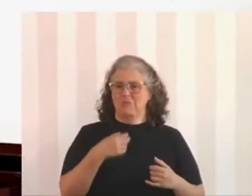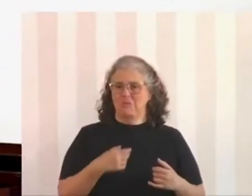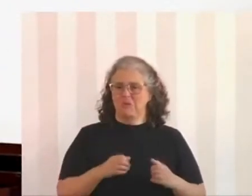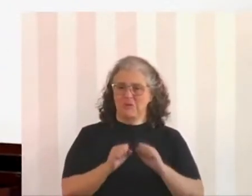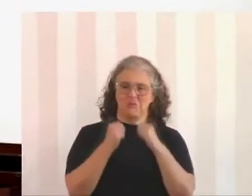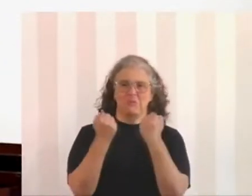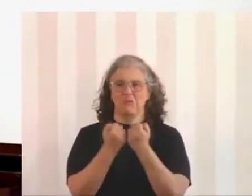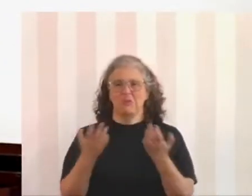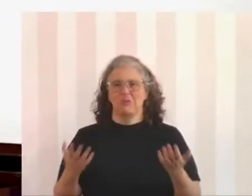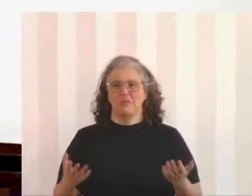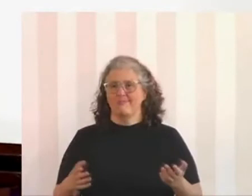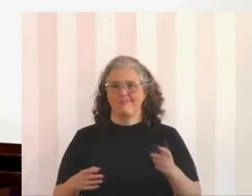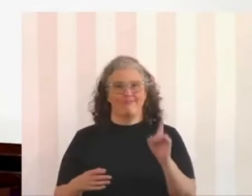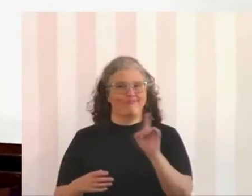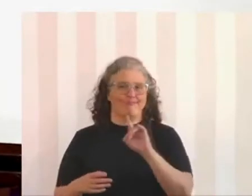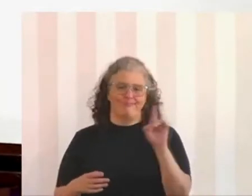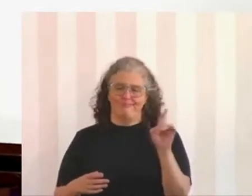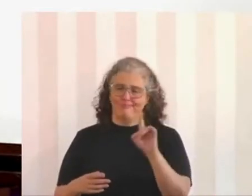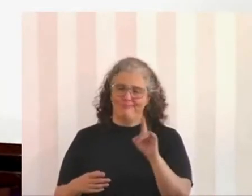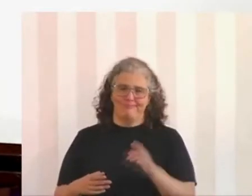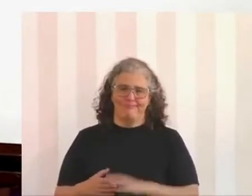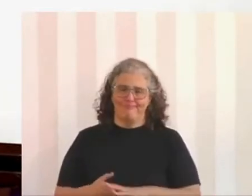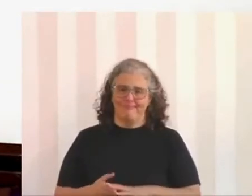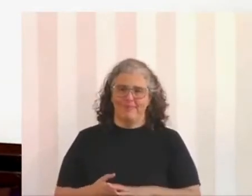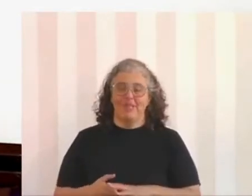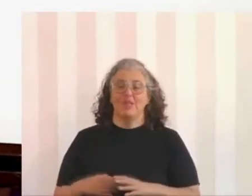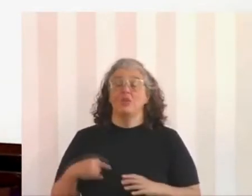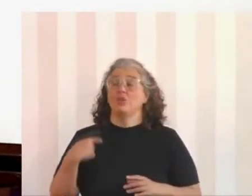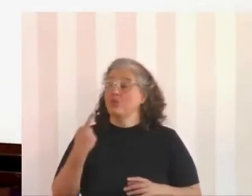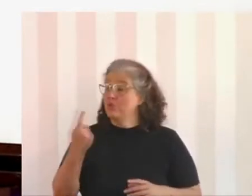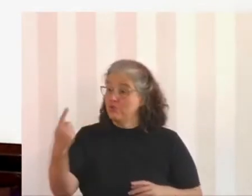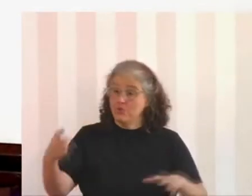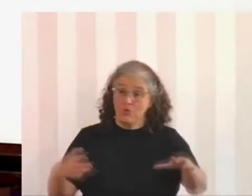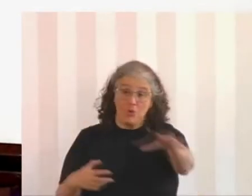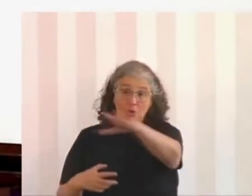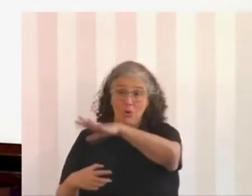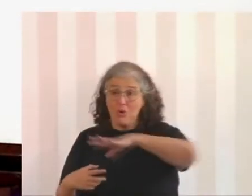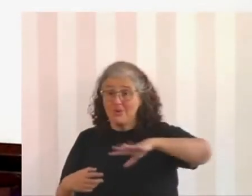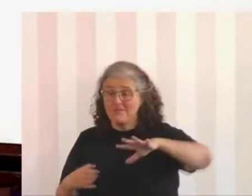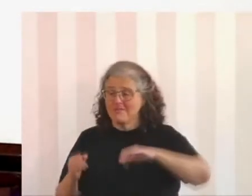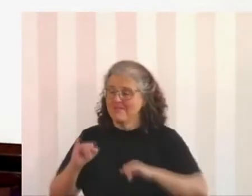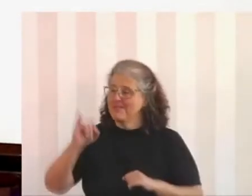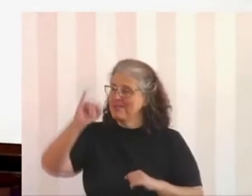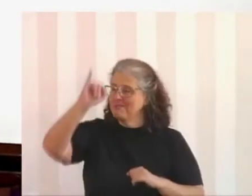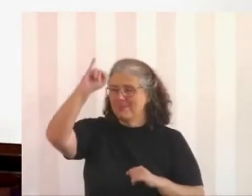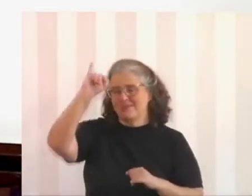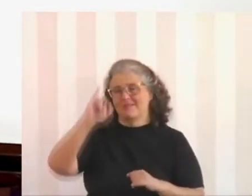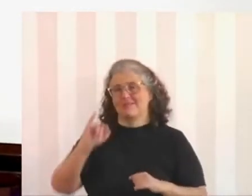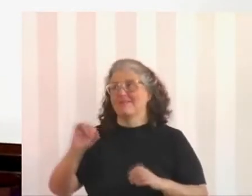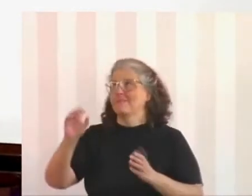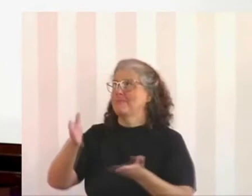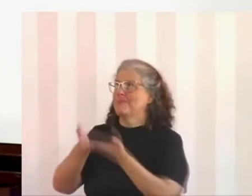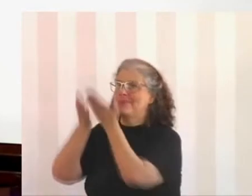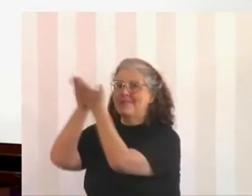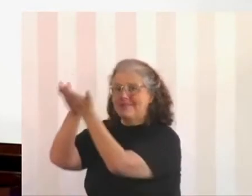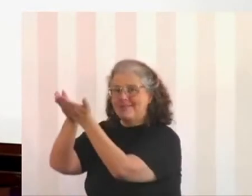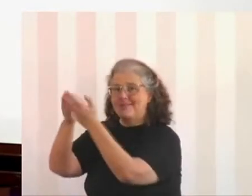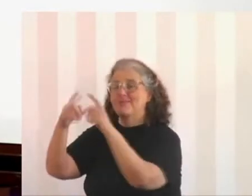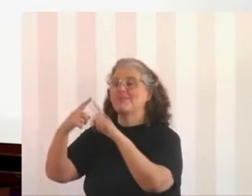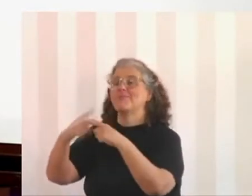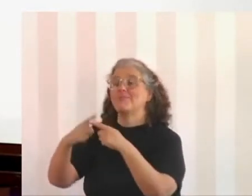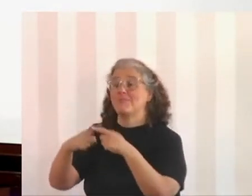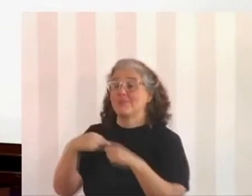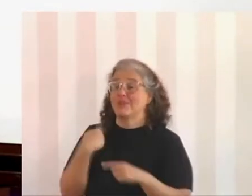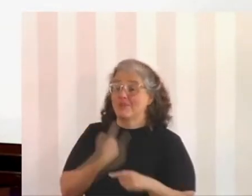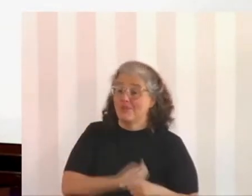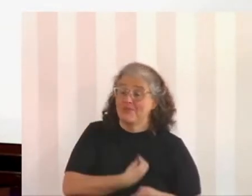Não, nós somos importantes para Deus, porque nós vivemos para glorificar o nome dEle, e não